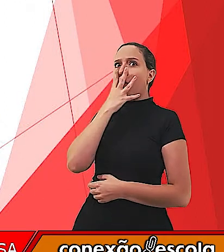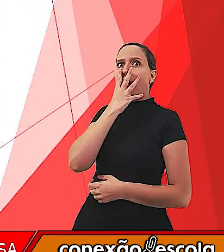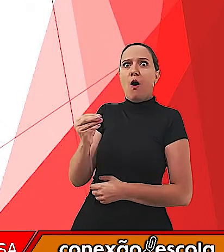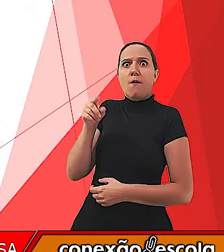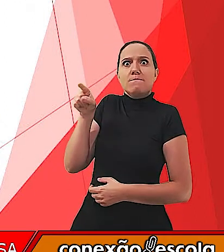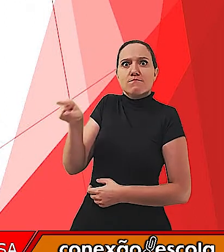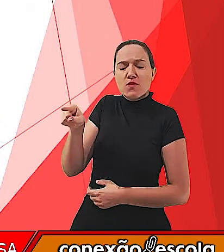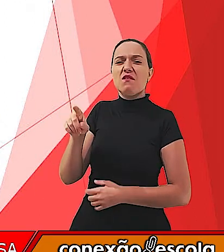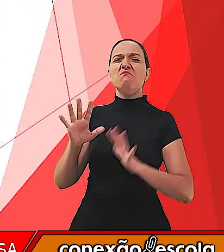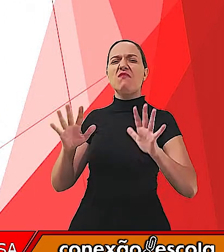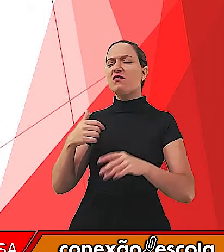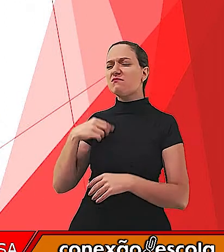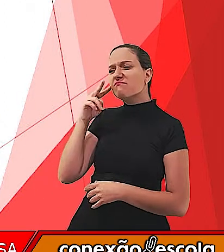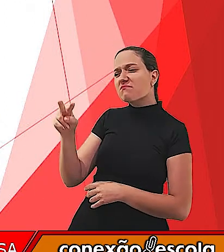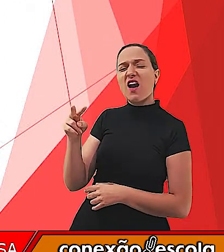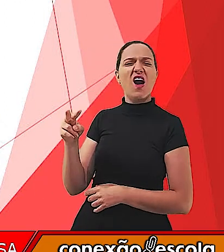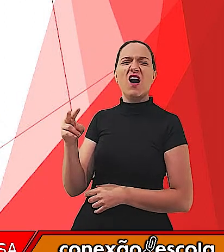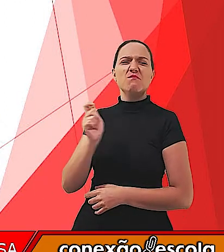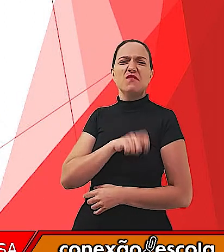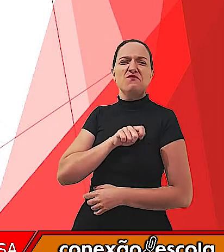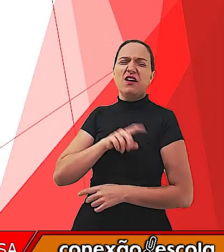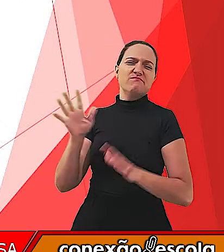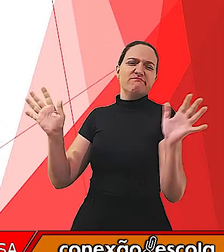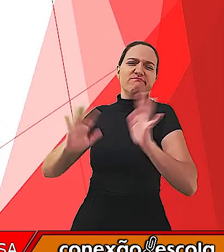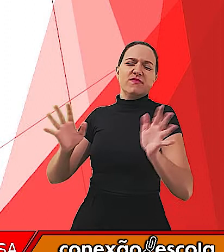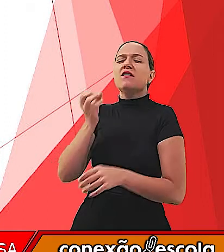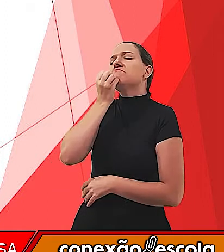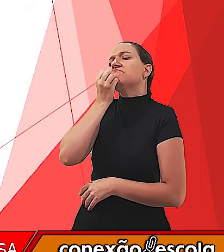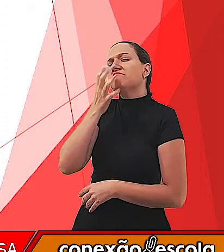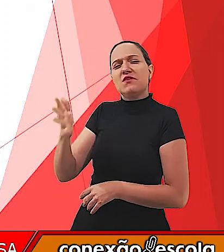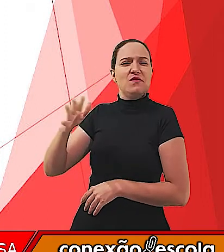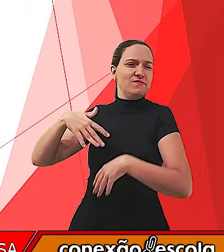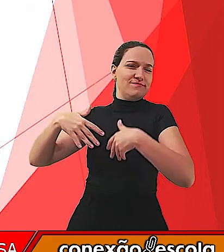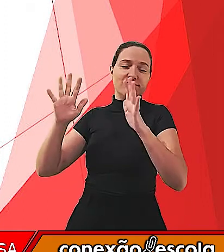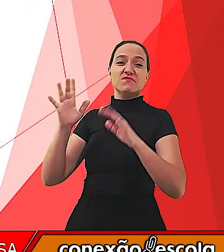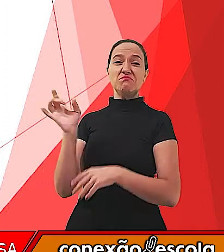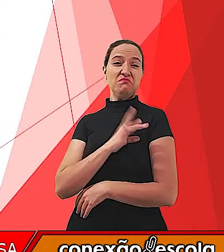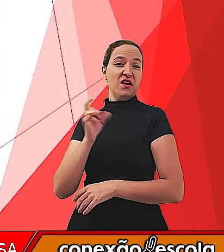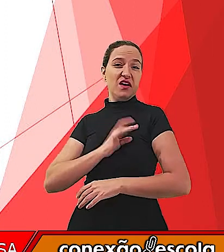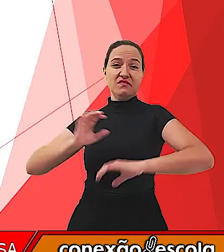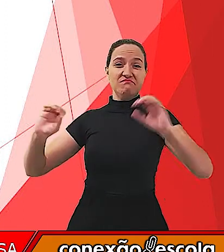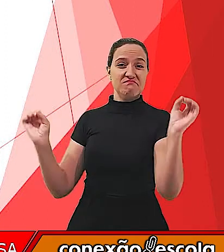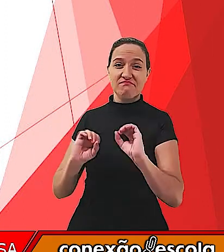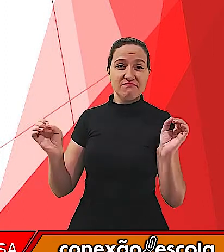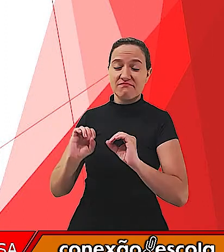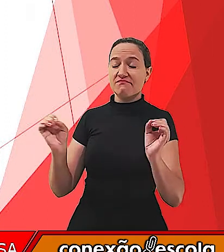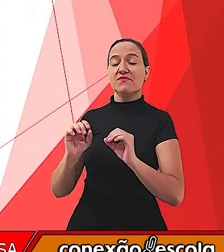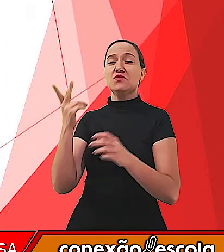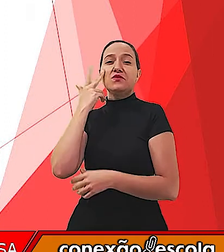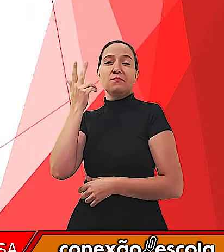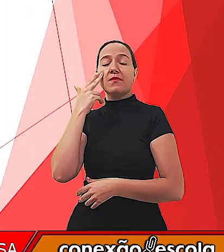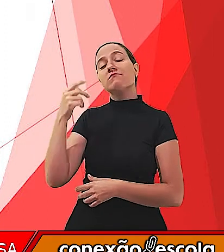mau. Mas ela não sabia que ele era o lobo malvado. Então nem se assustou e nem sentiu